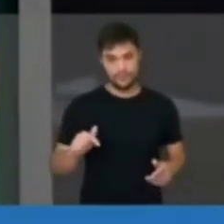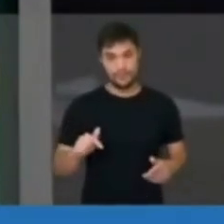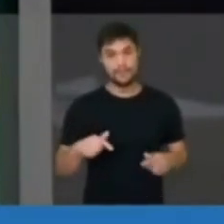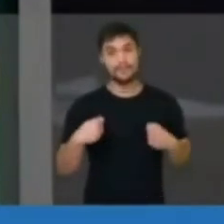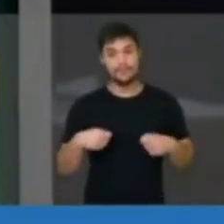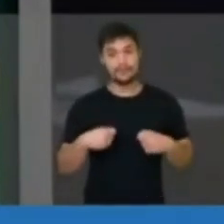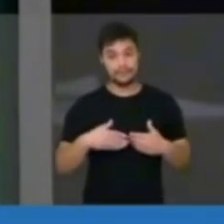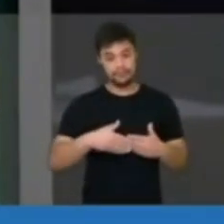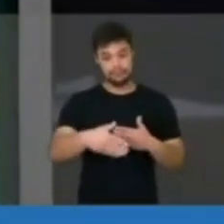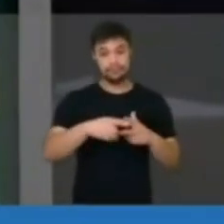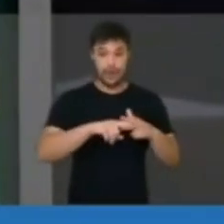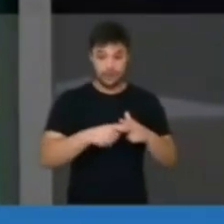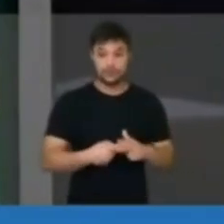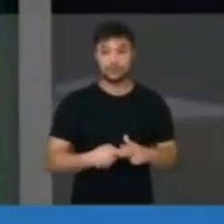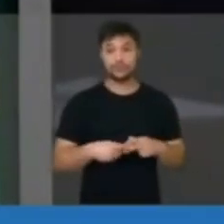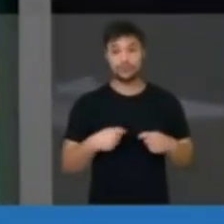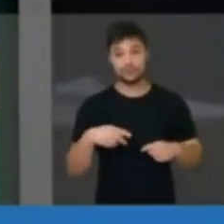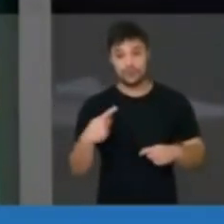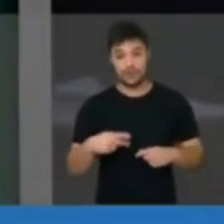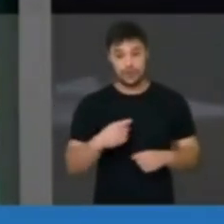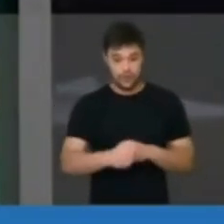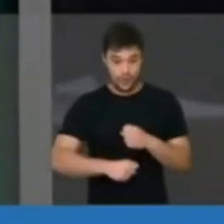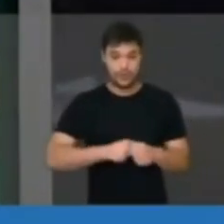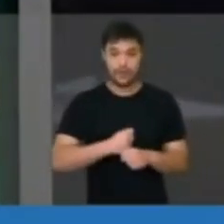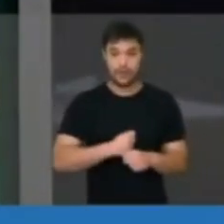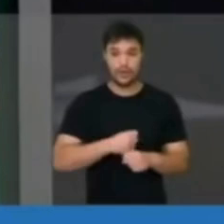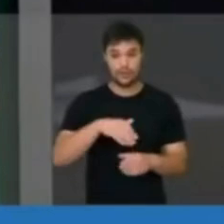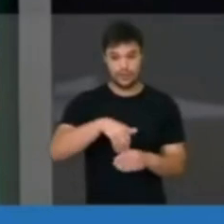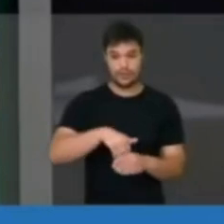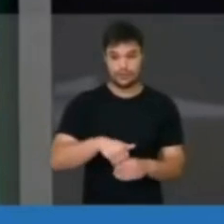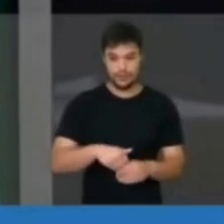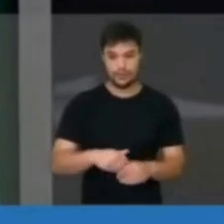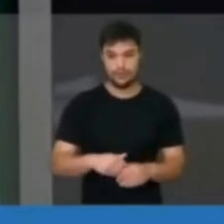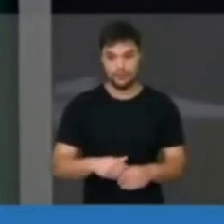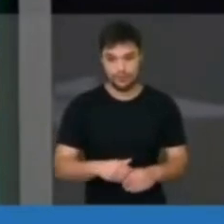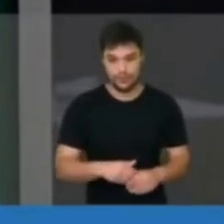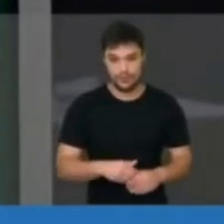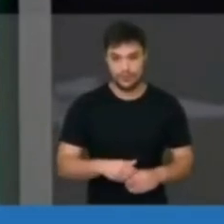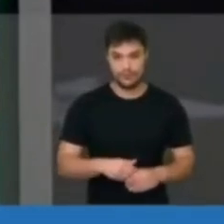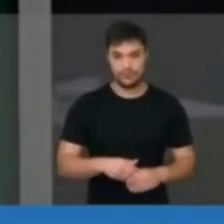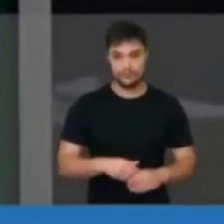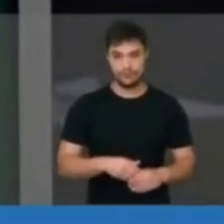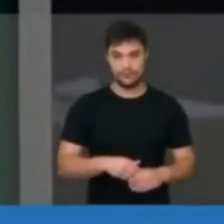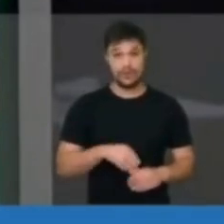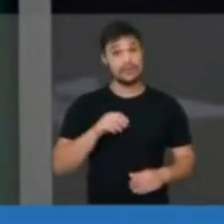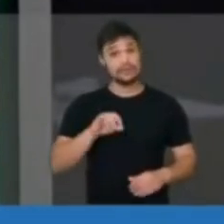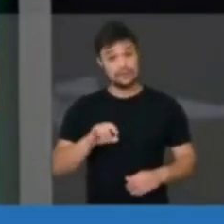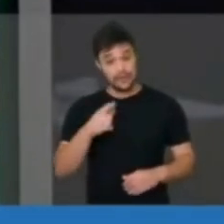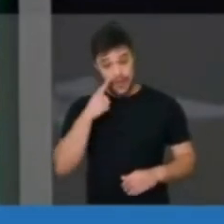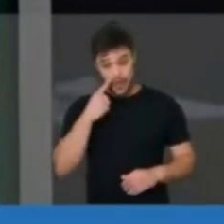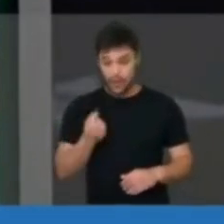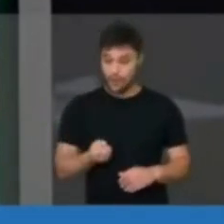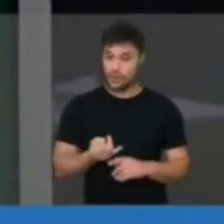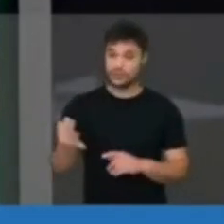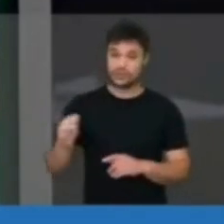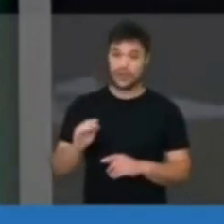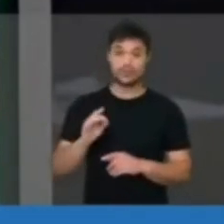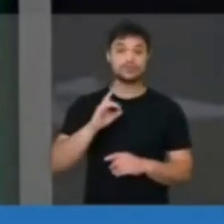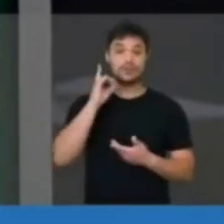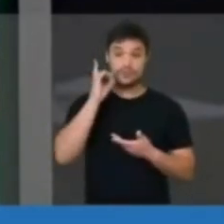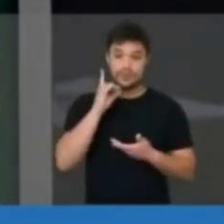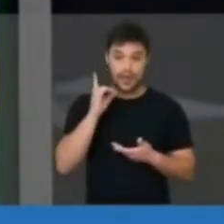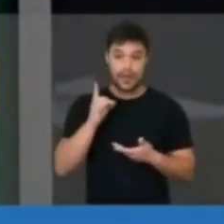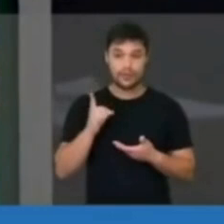ajustes necessários no ano anterior das eleições. Ora, se aumentarmos o número de cadeiras, como se propõe